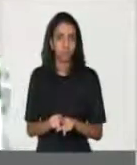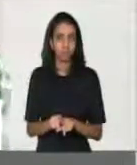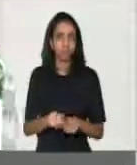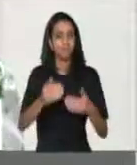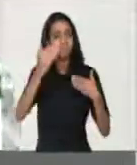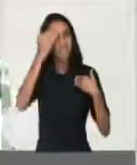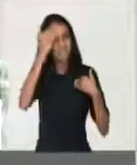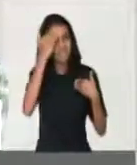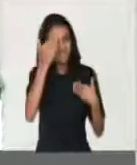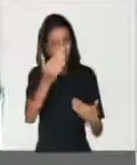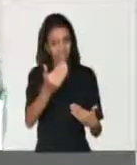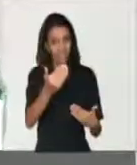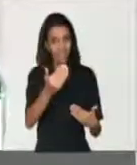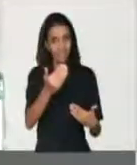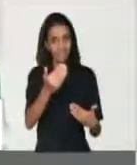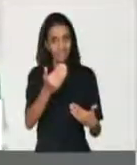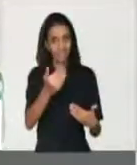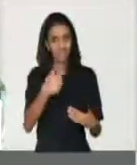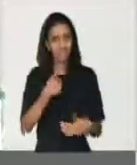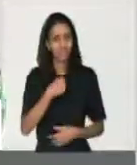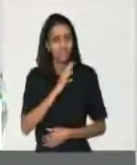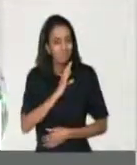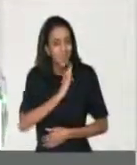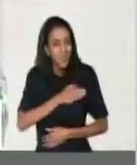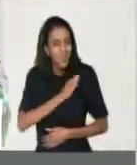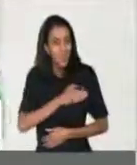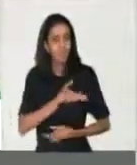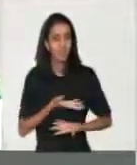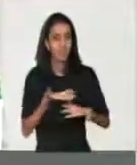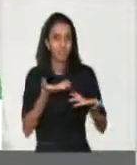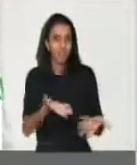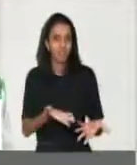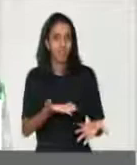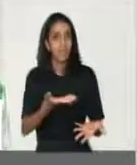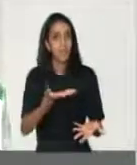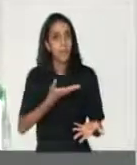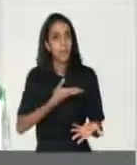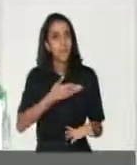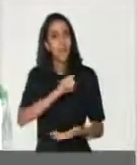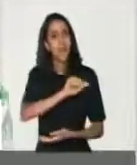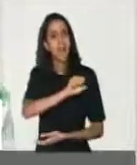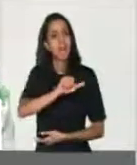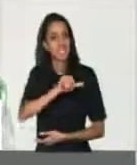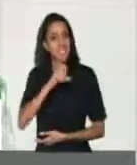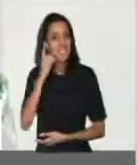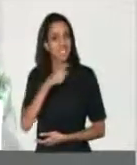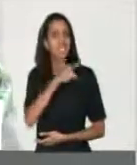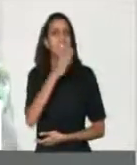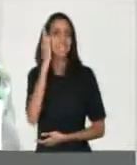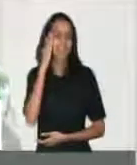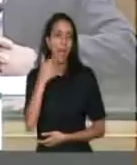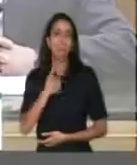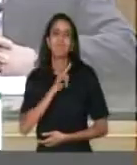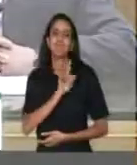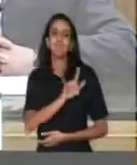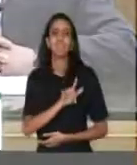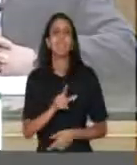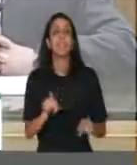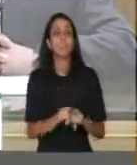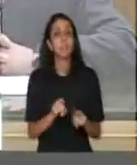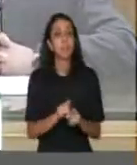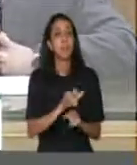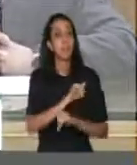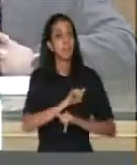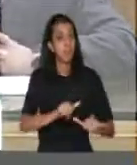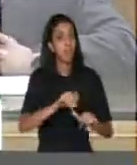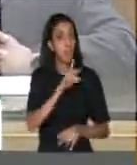meus agradecimentos, meu coração aqui ao meu querido Assis, ele sabe que eu amo demais, e dizer ao Piauí